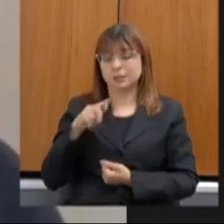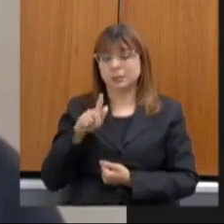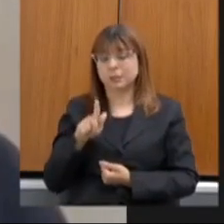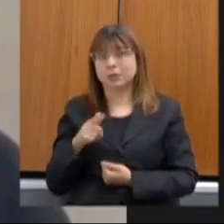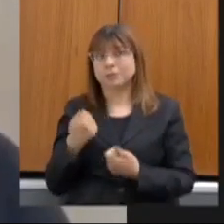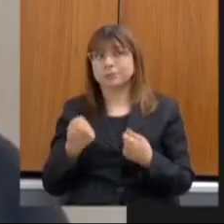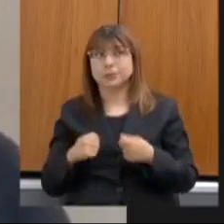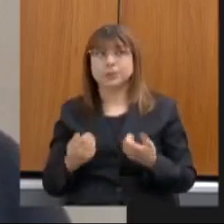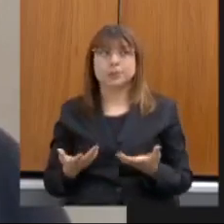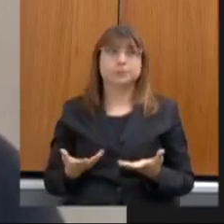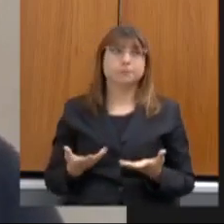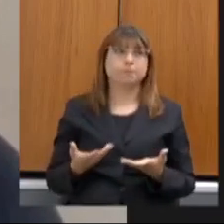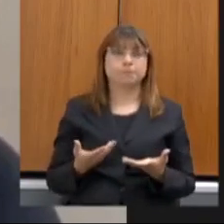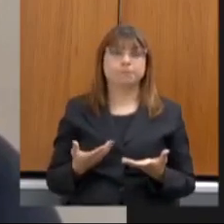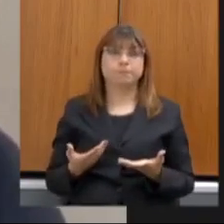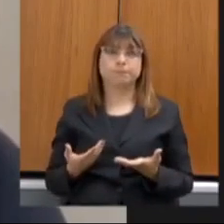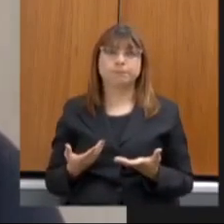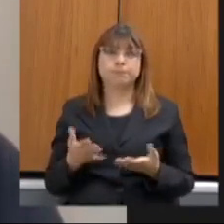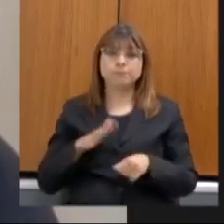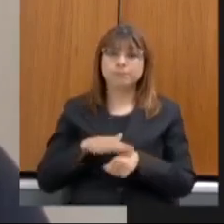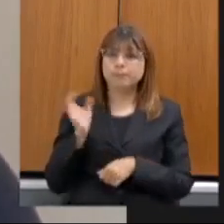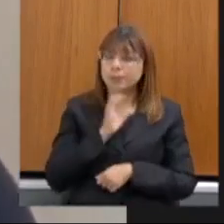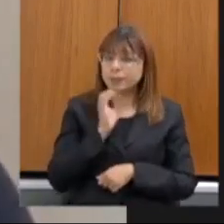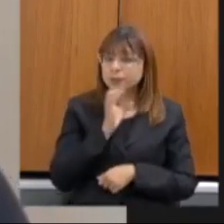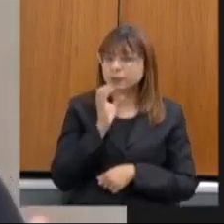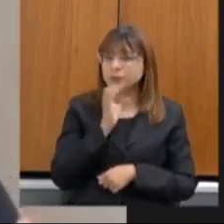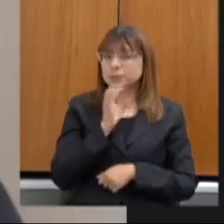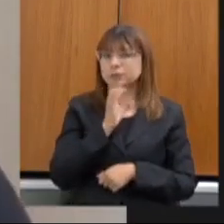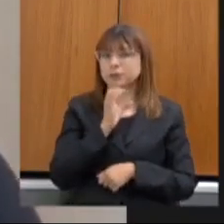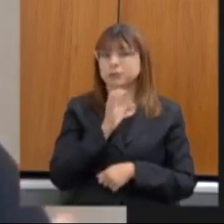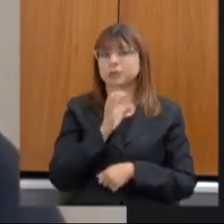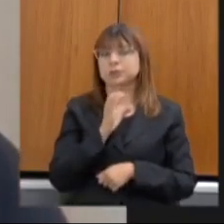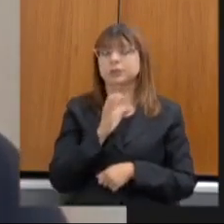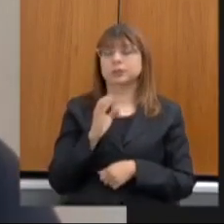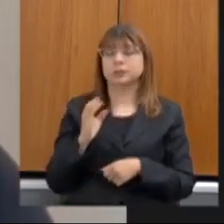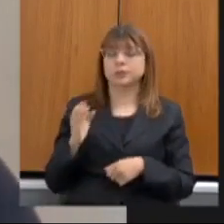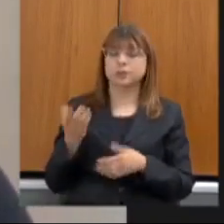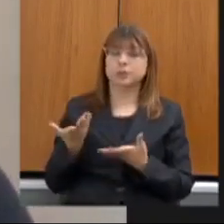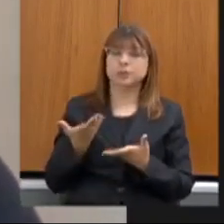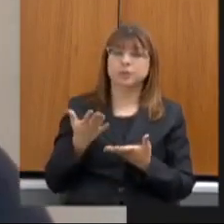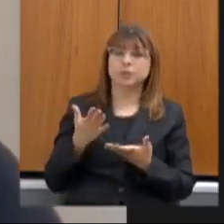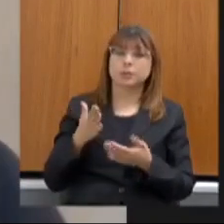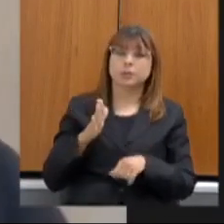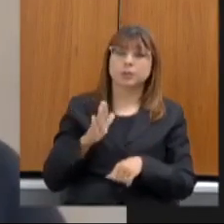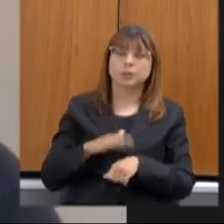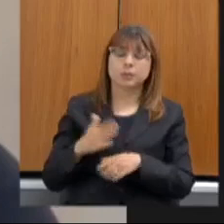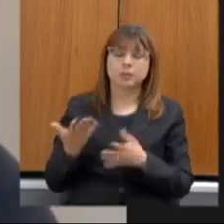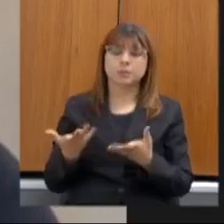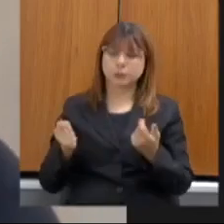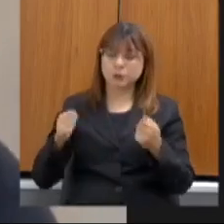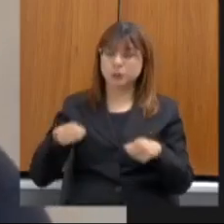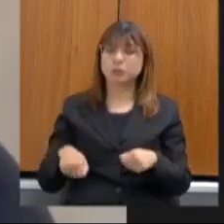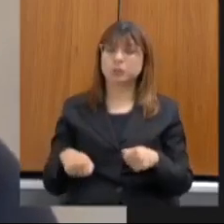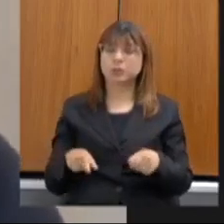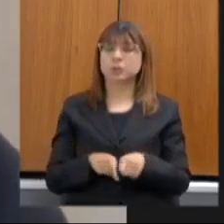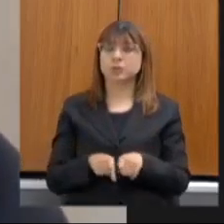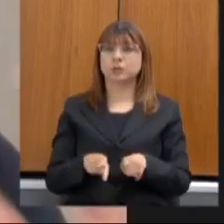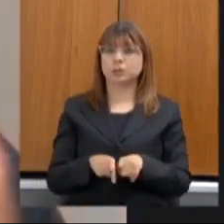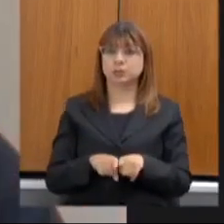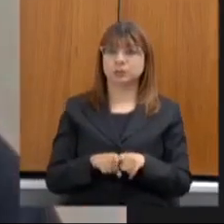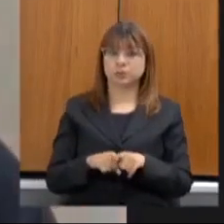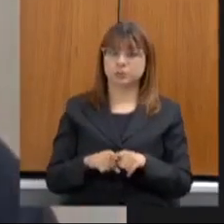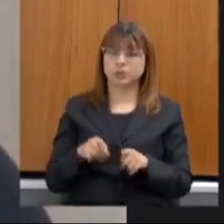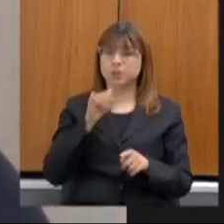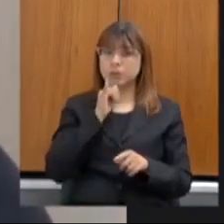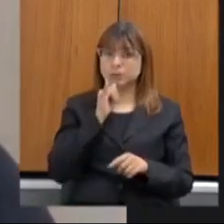precisaria sabe ter ser mais ágil Essa é mais eficaz ser mais eficiente esse mandar